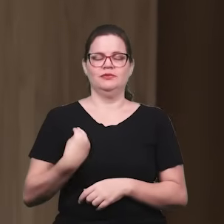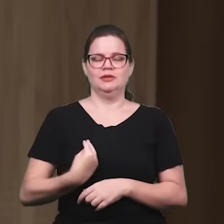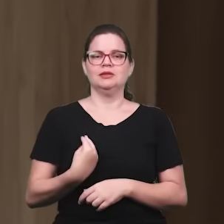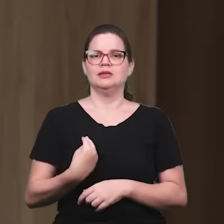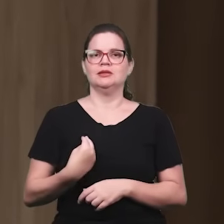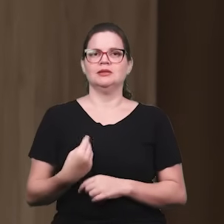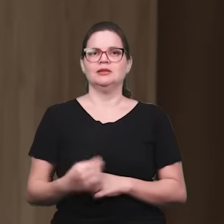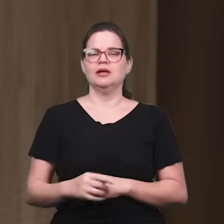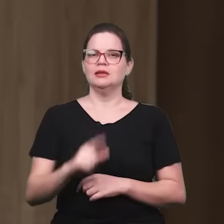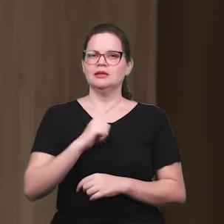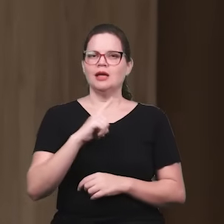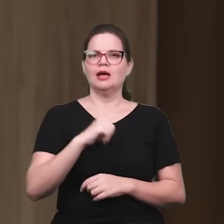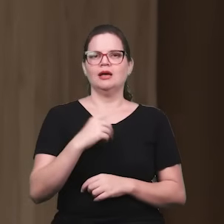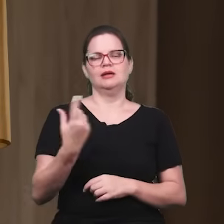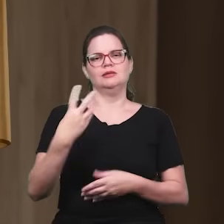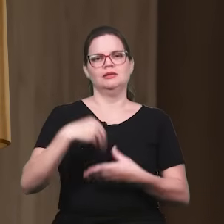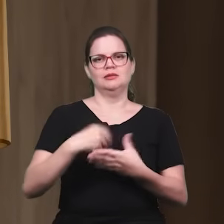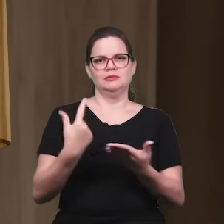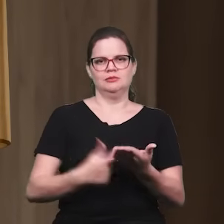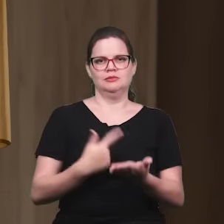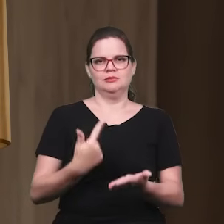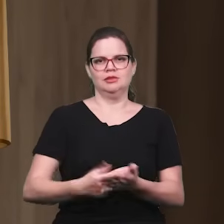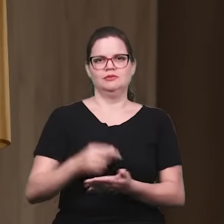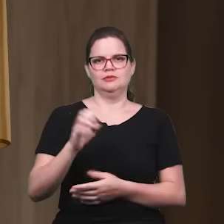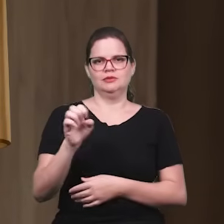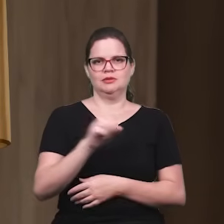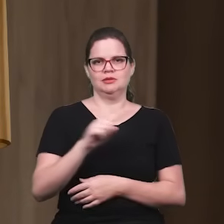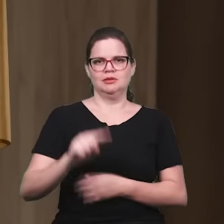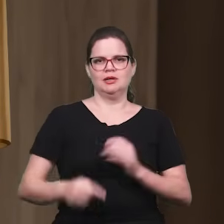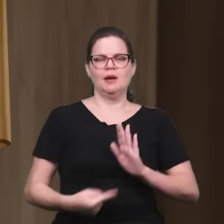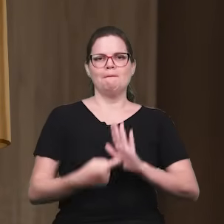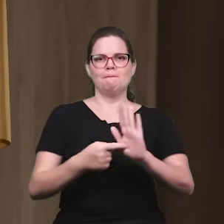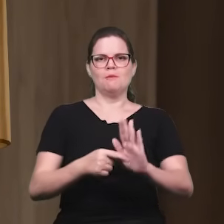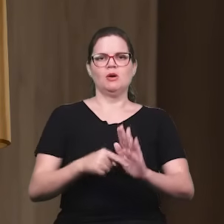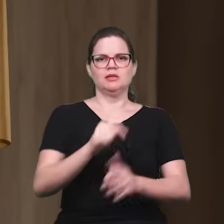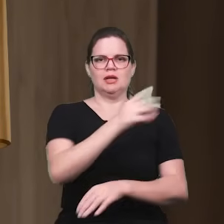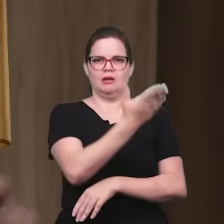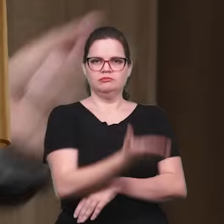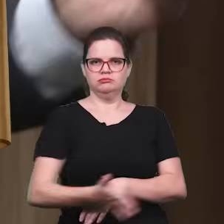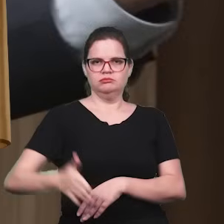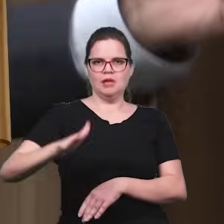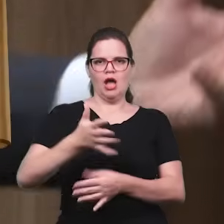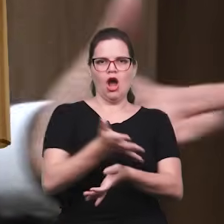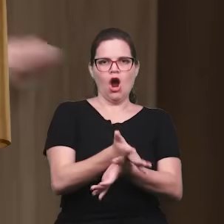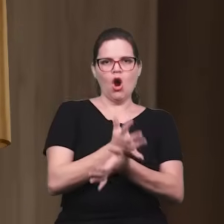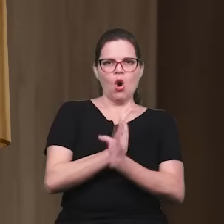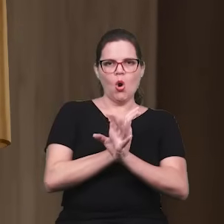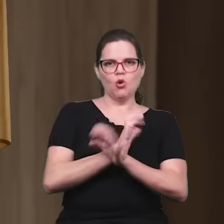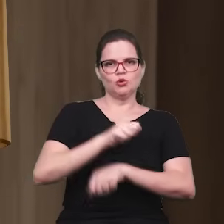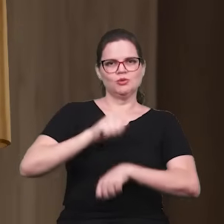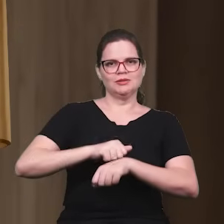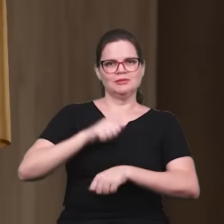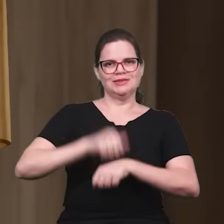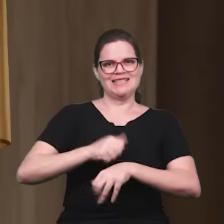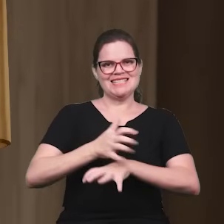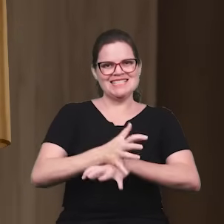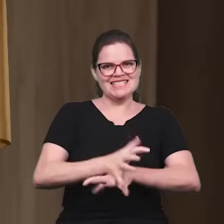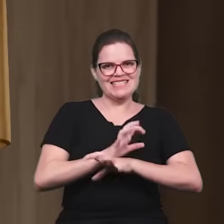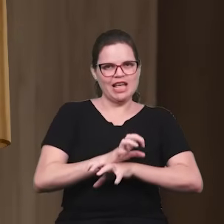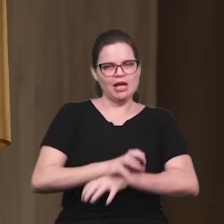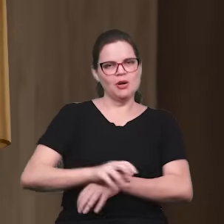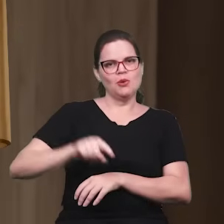aquela conhecida passagem do livro de Ezequiel sobre o Vale dos Ossos Secos, em que o vento, né? Em que